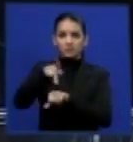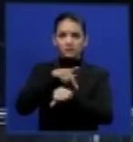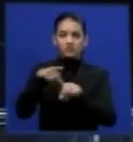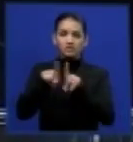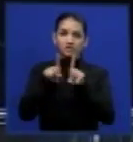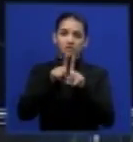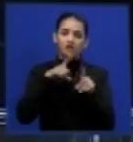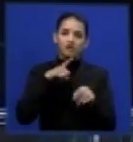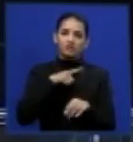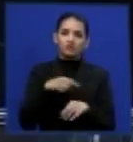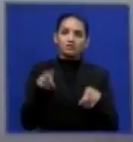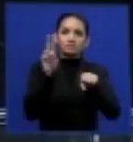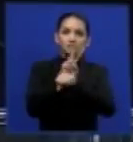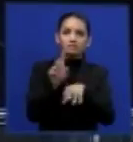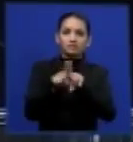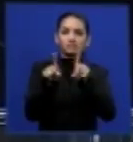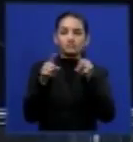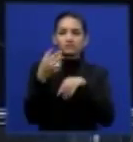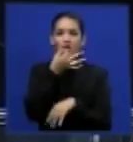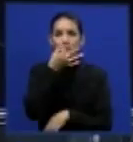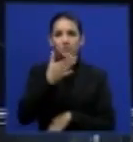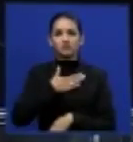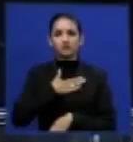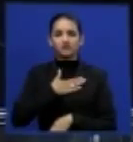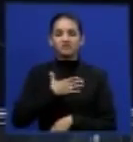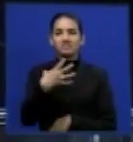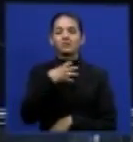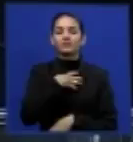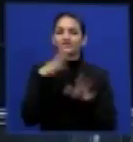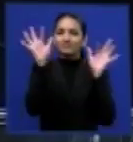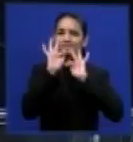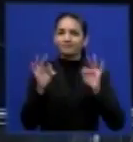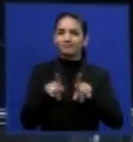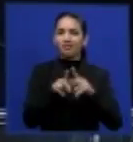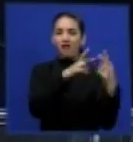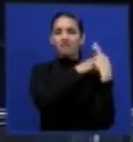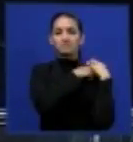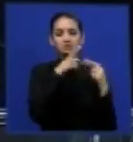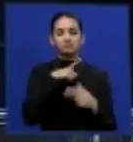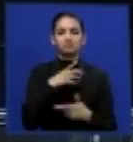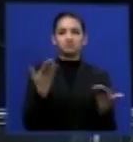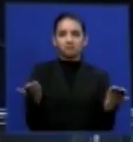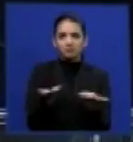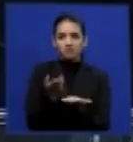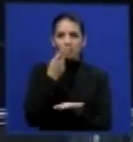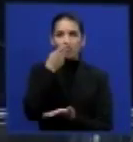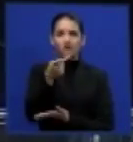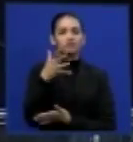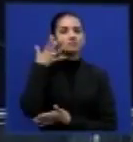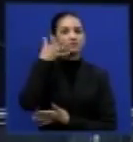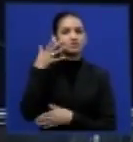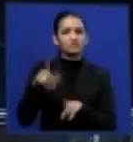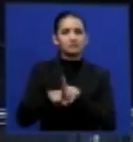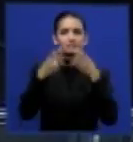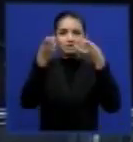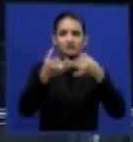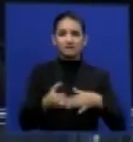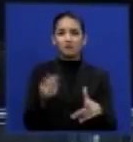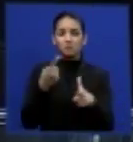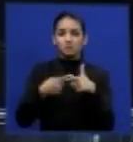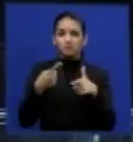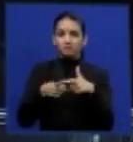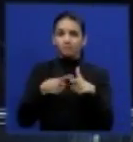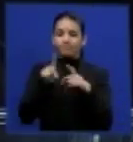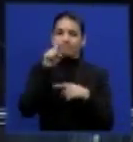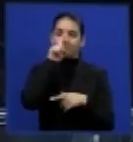eu sinto-me honrada por esse por essa responsabilidade que me deram e de arguir sobre esse grave problema